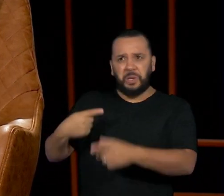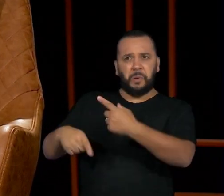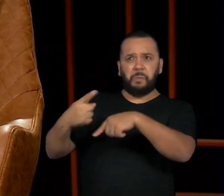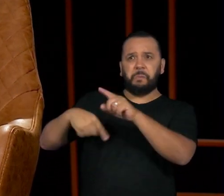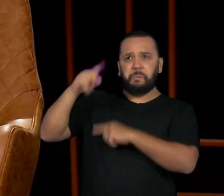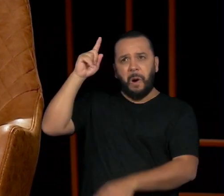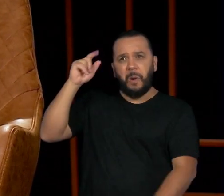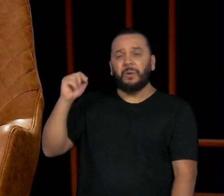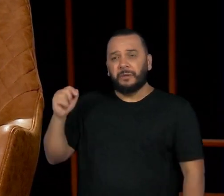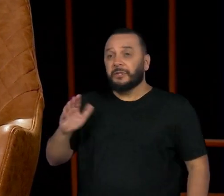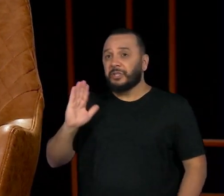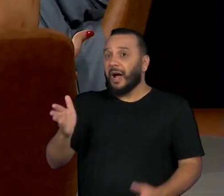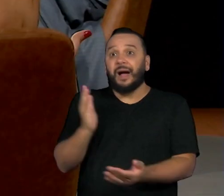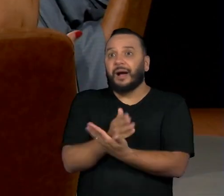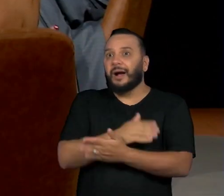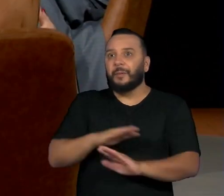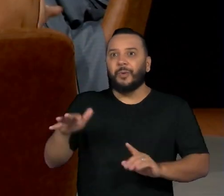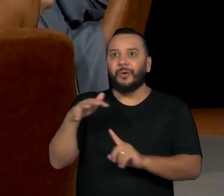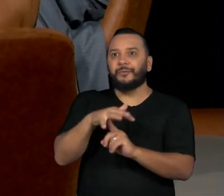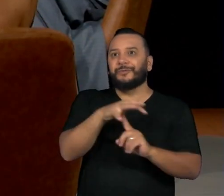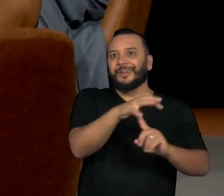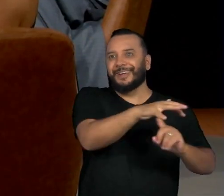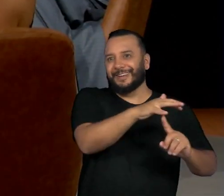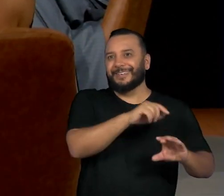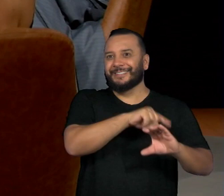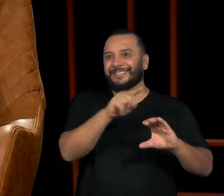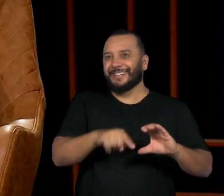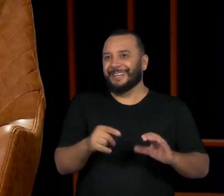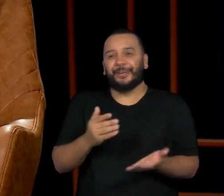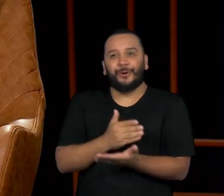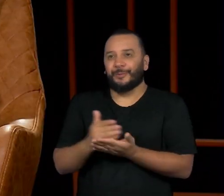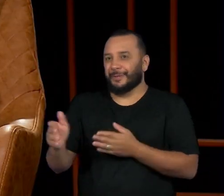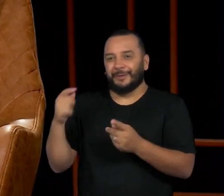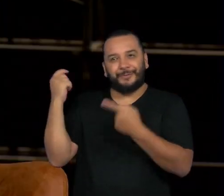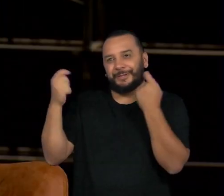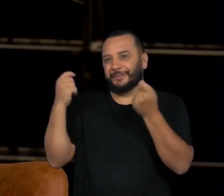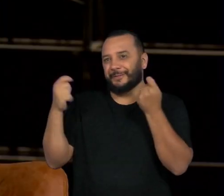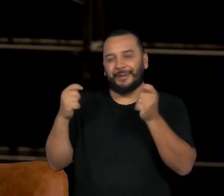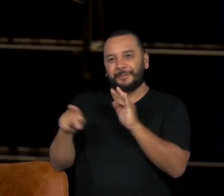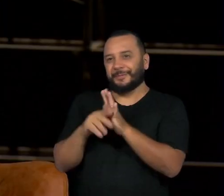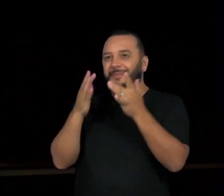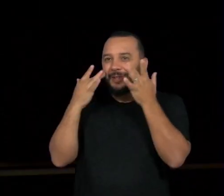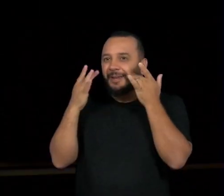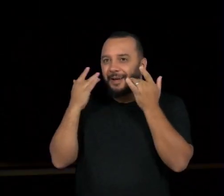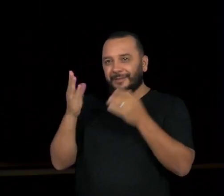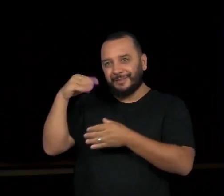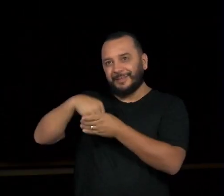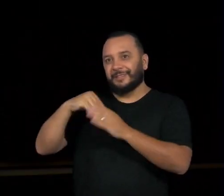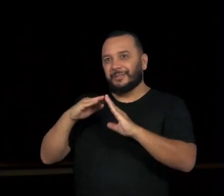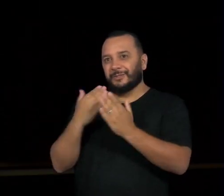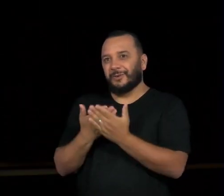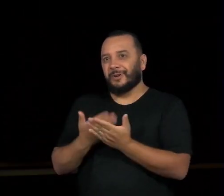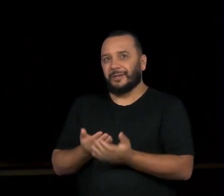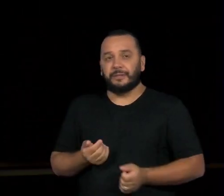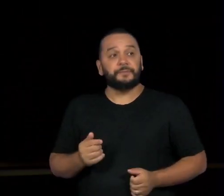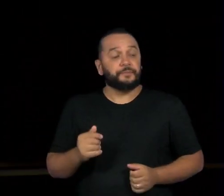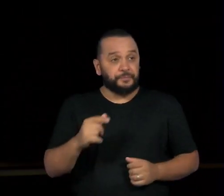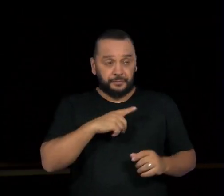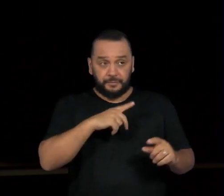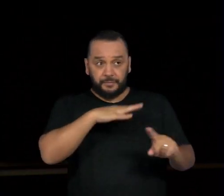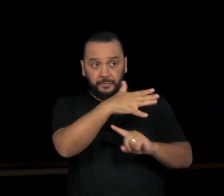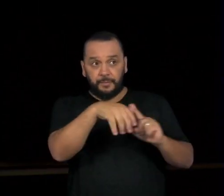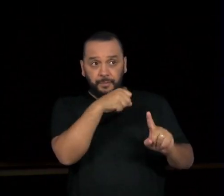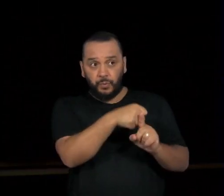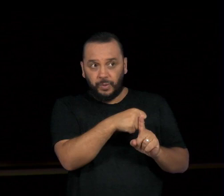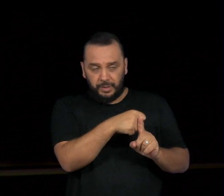Eles acabaram com a Feira de Ciências e colocaram esse festival de teatro. Agora, por conta desse bullying que veio o problema da